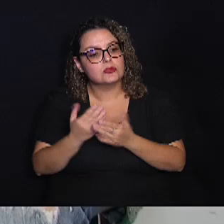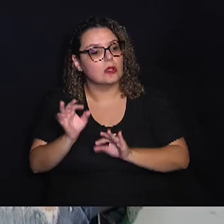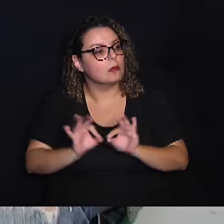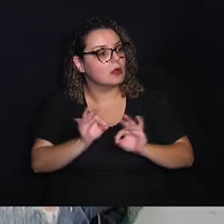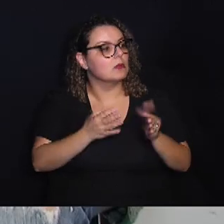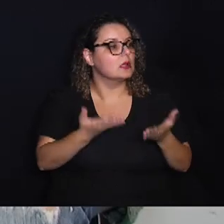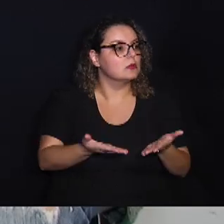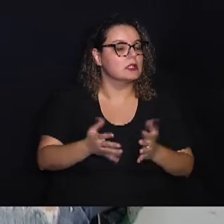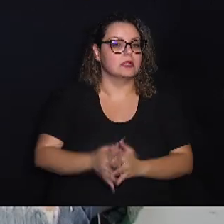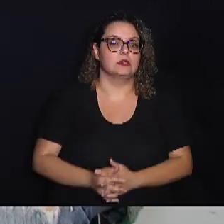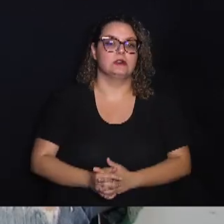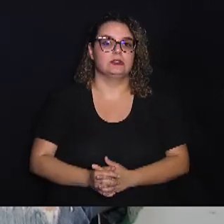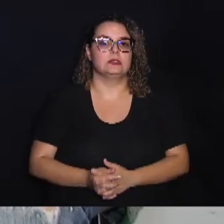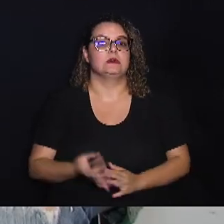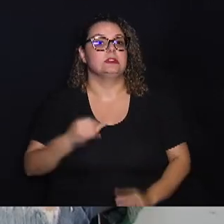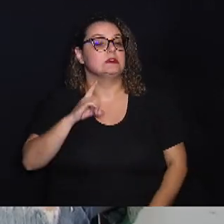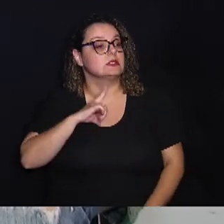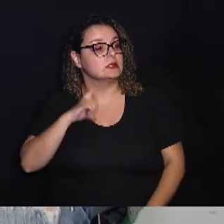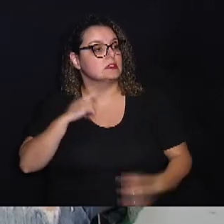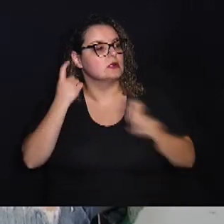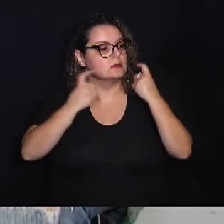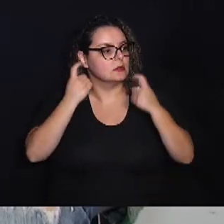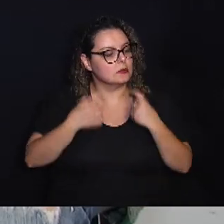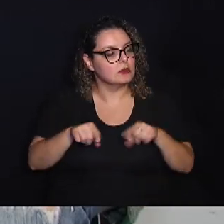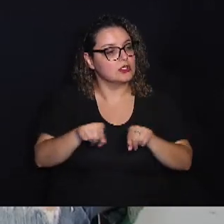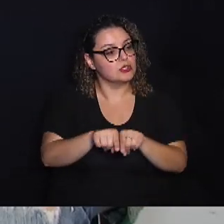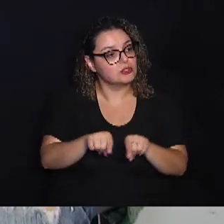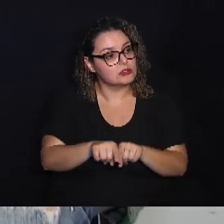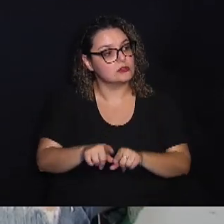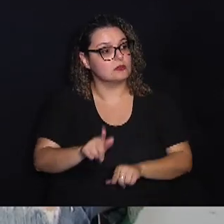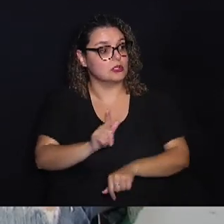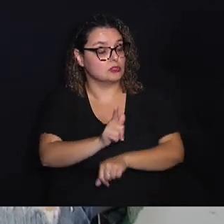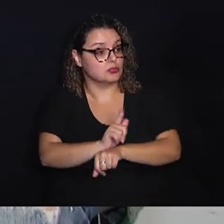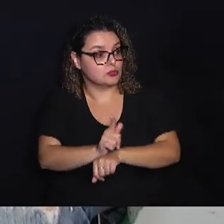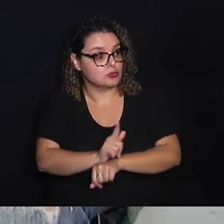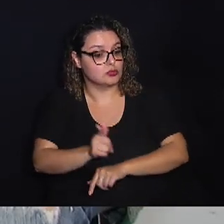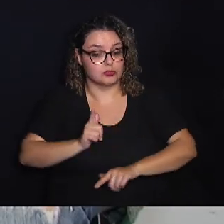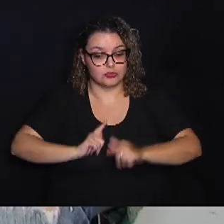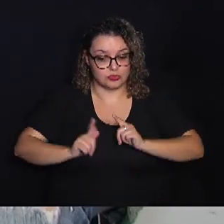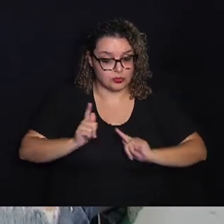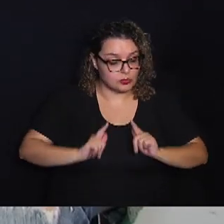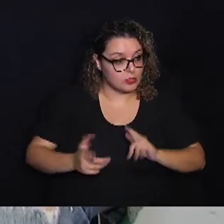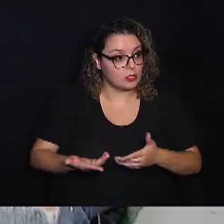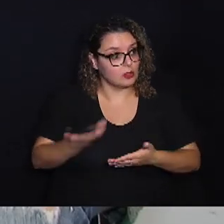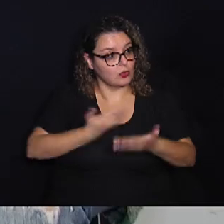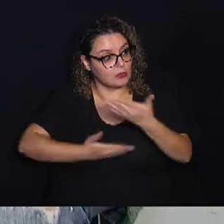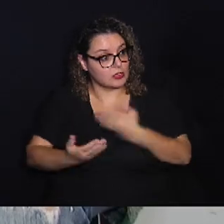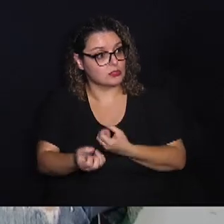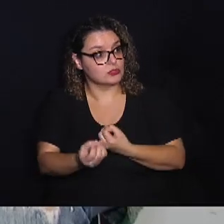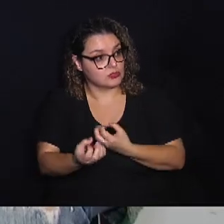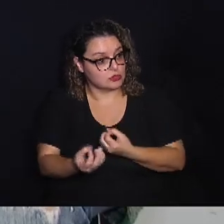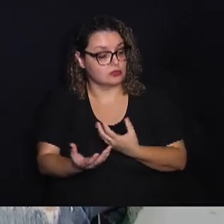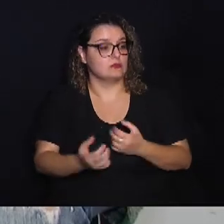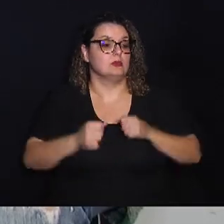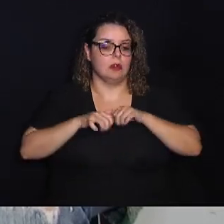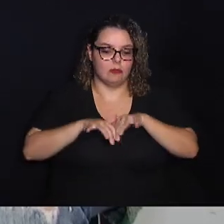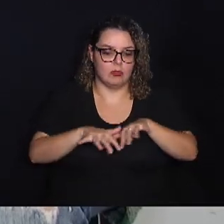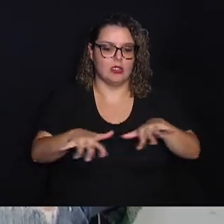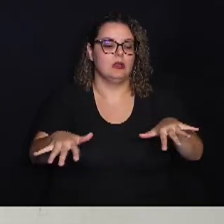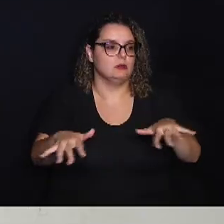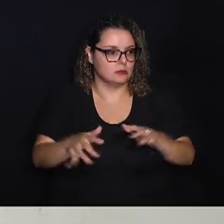se existe essa preocupação por parte também dos gestores em compartilhar essas informações para que se multipliquem,